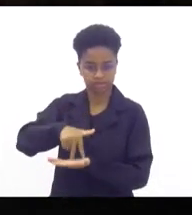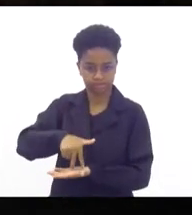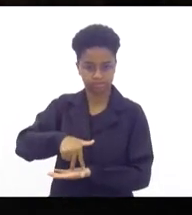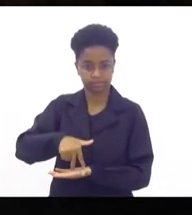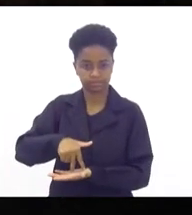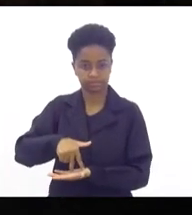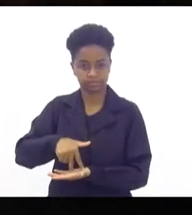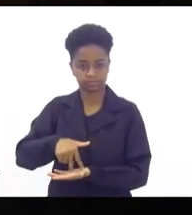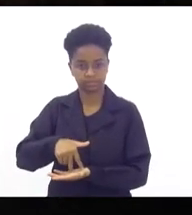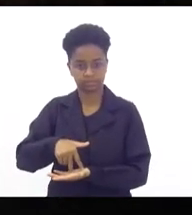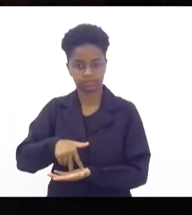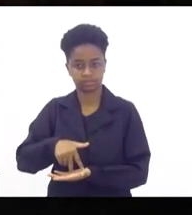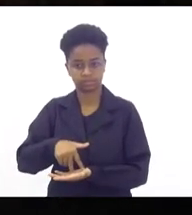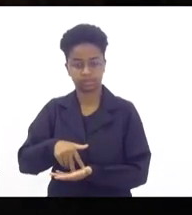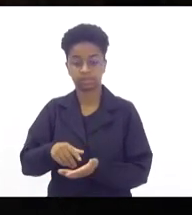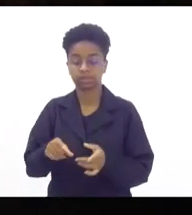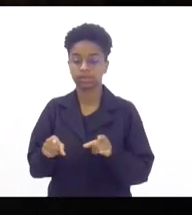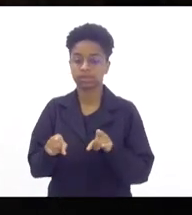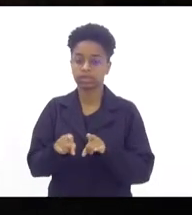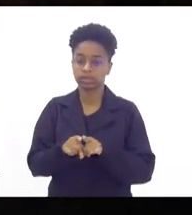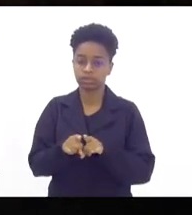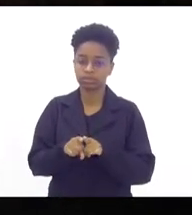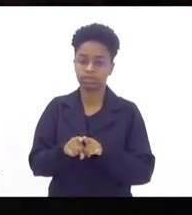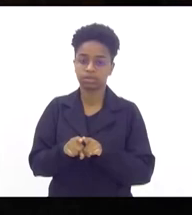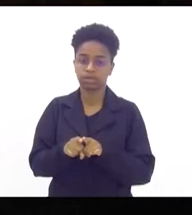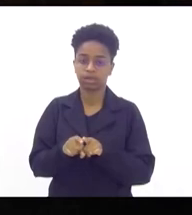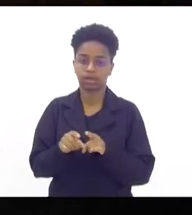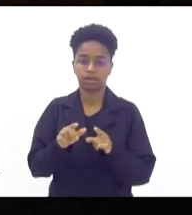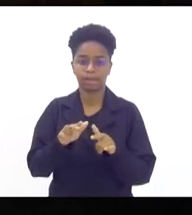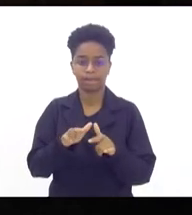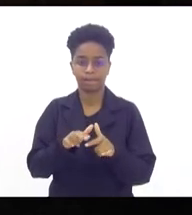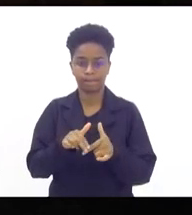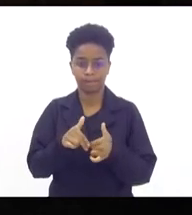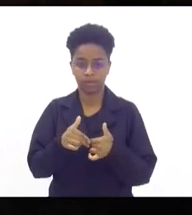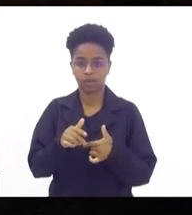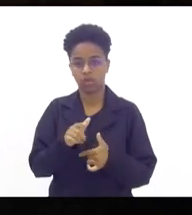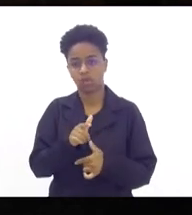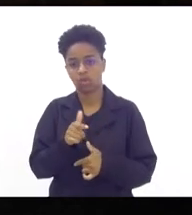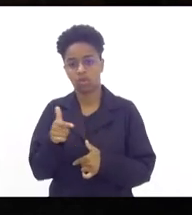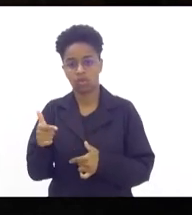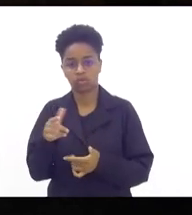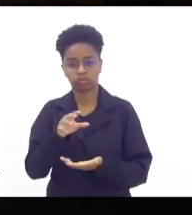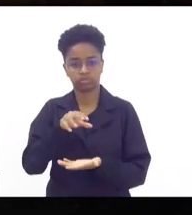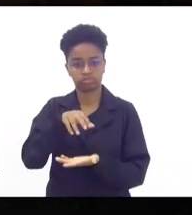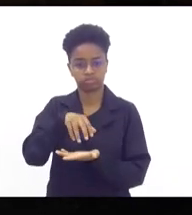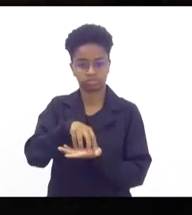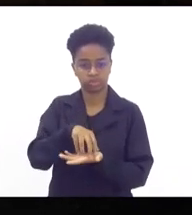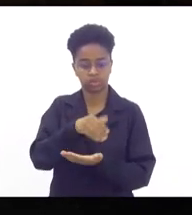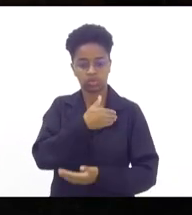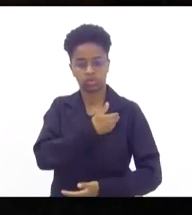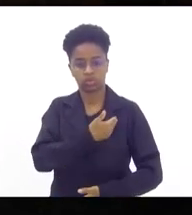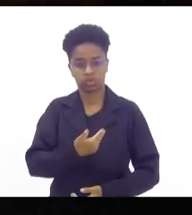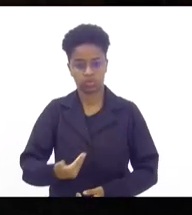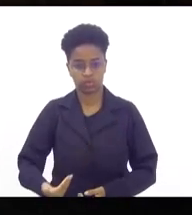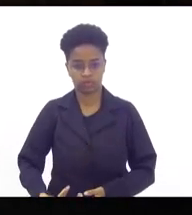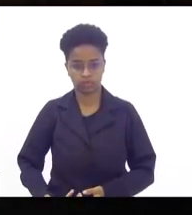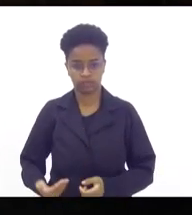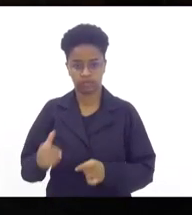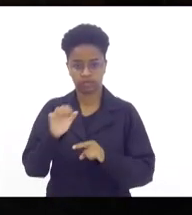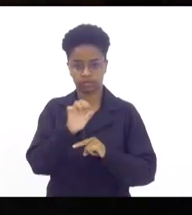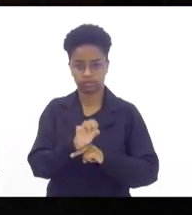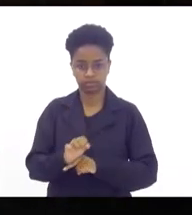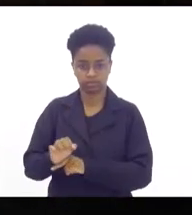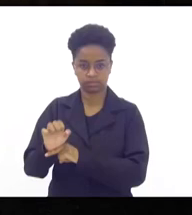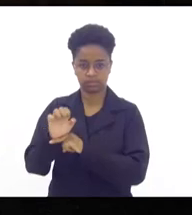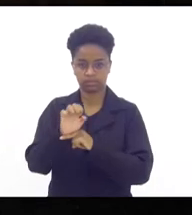com mais um órgão do governo do estado